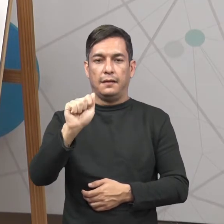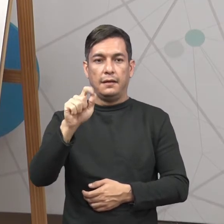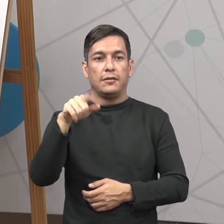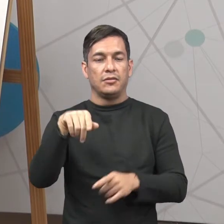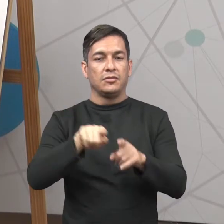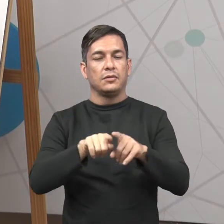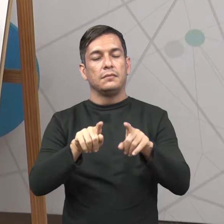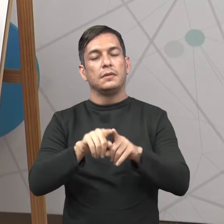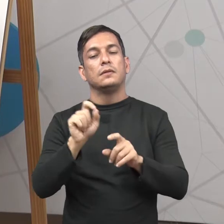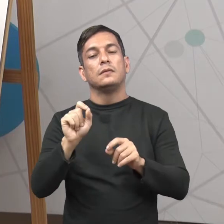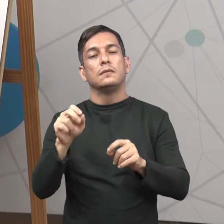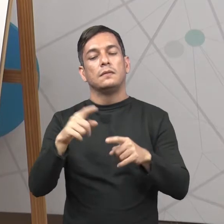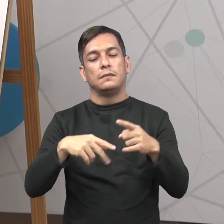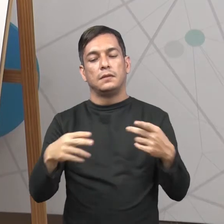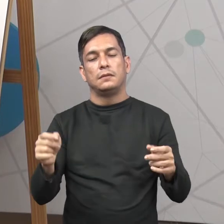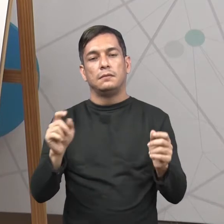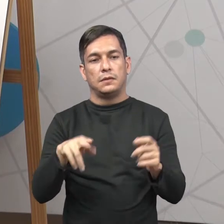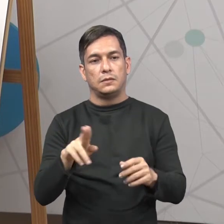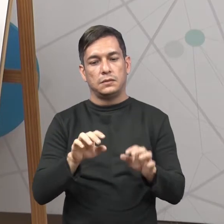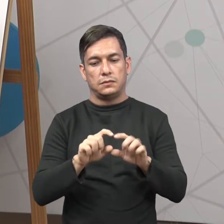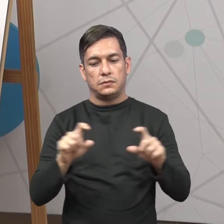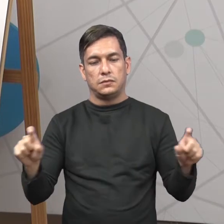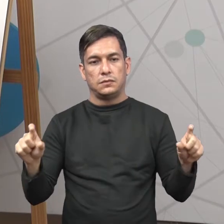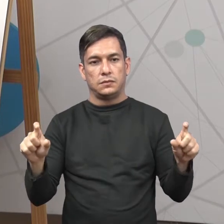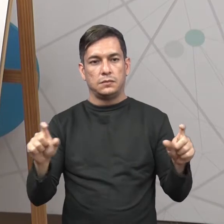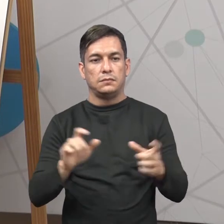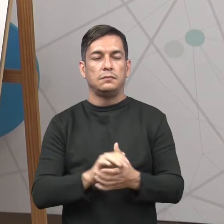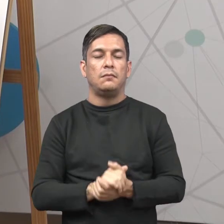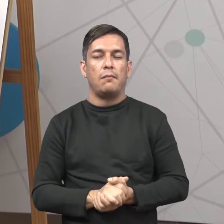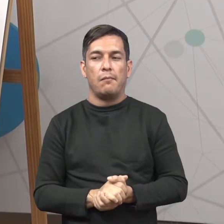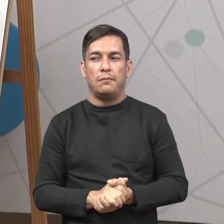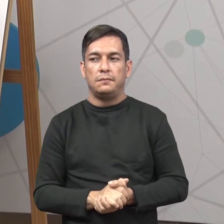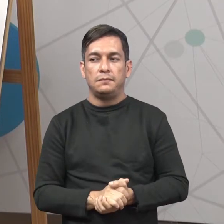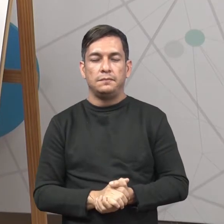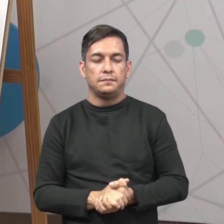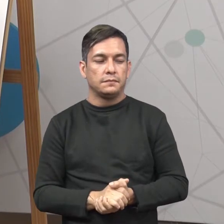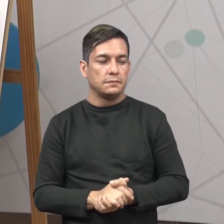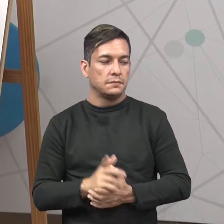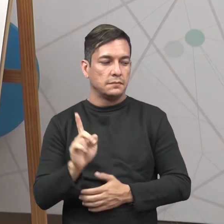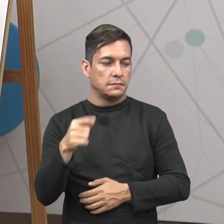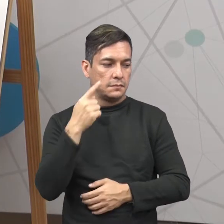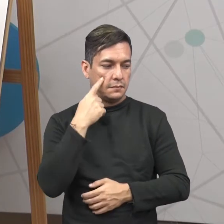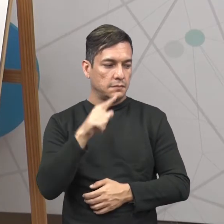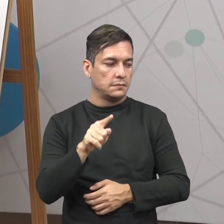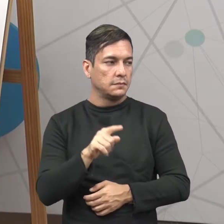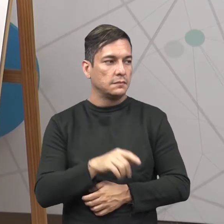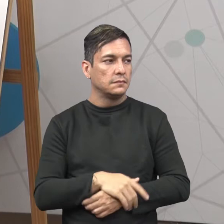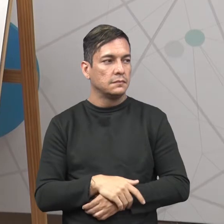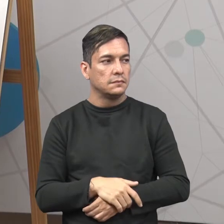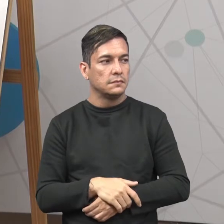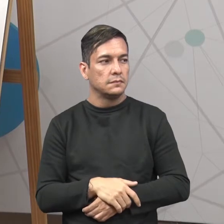é um instrumento para medida de comprimento. Vocês